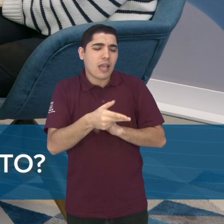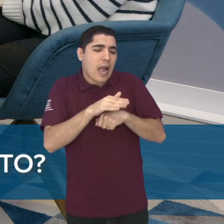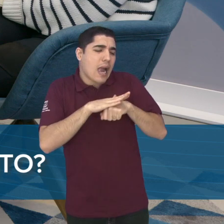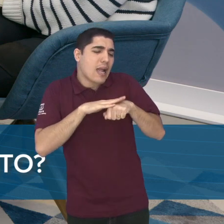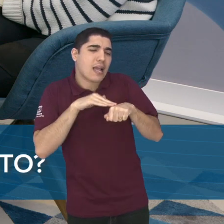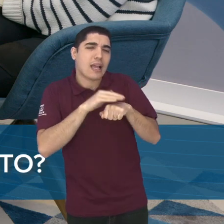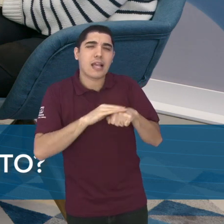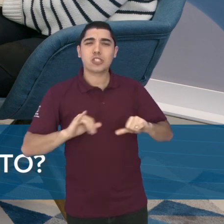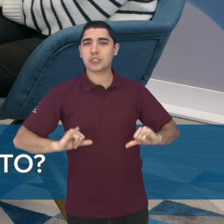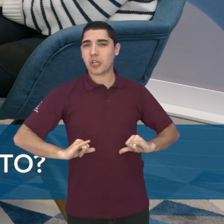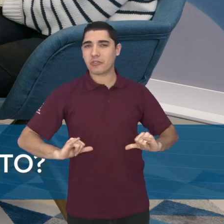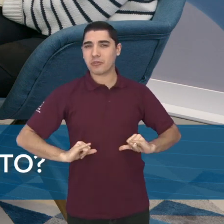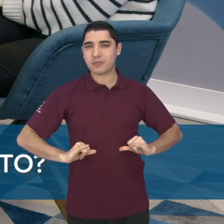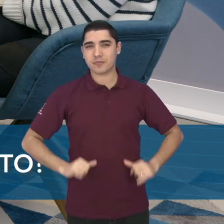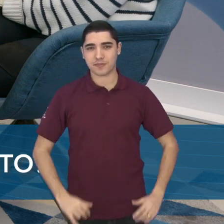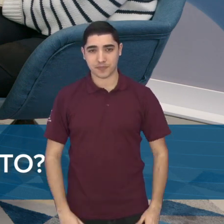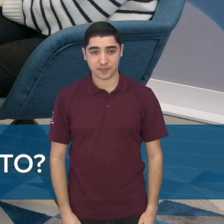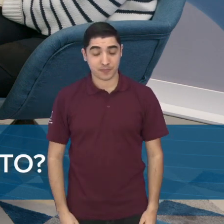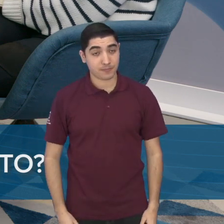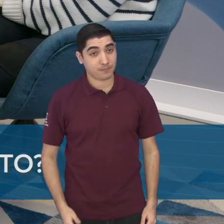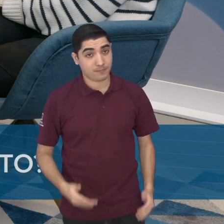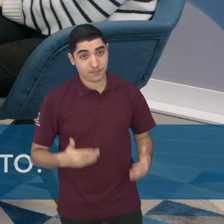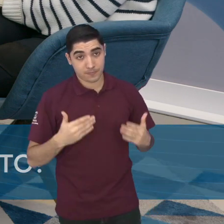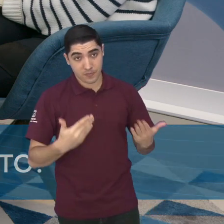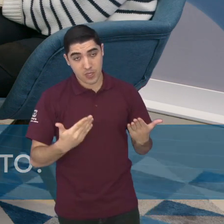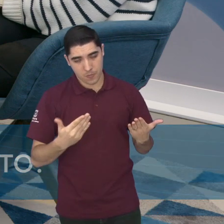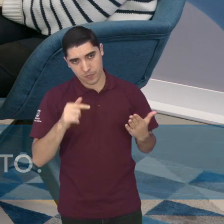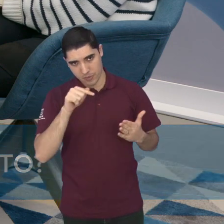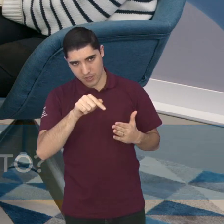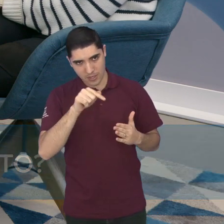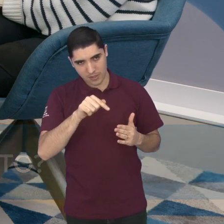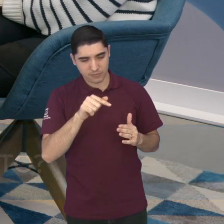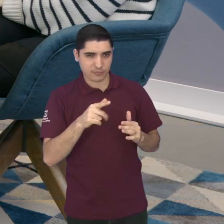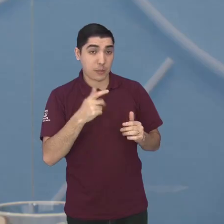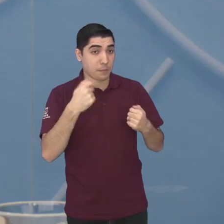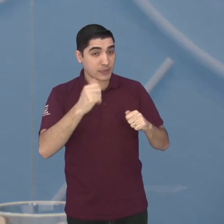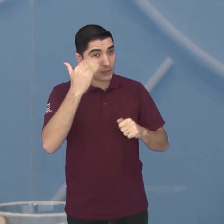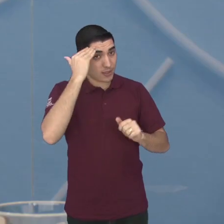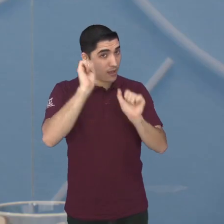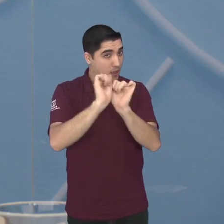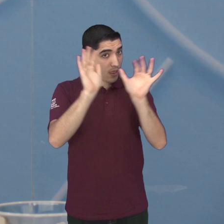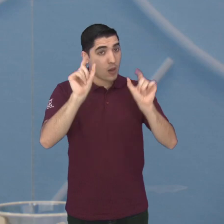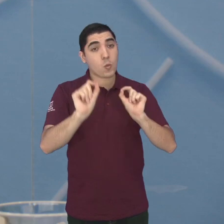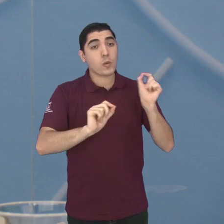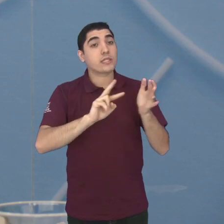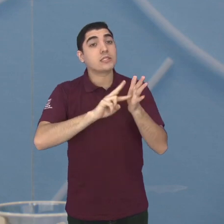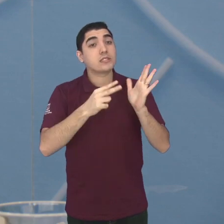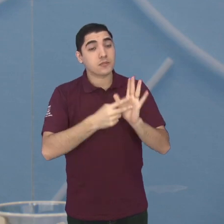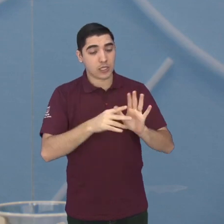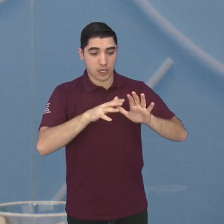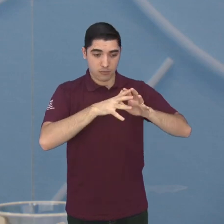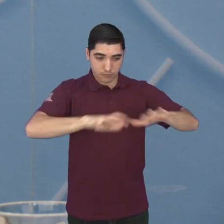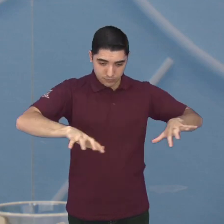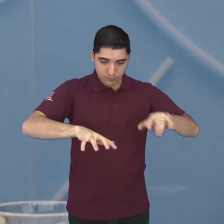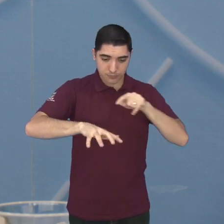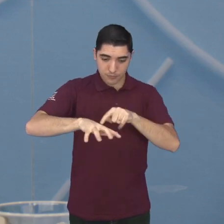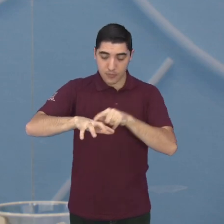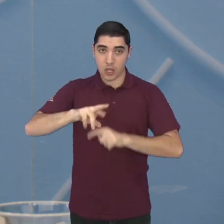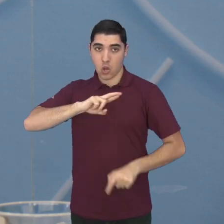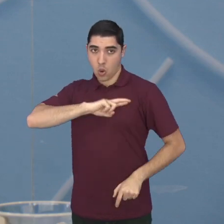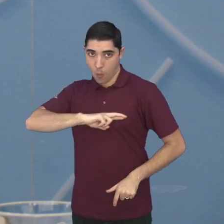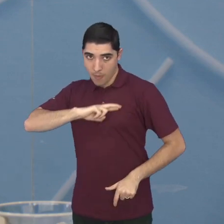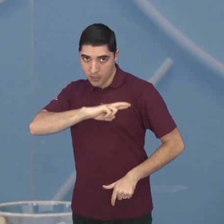romantização? Certo. Olha, acho que para começar a falar em romantização, é interessante a gente diferenciar, né, o romantismo,